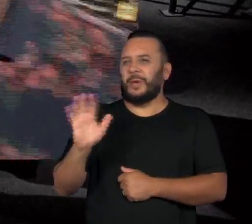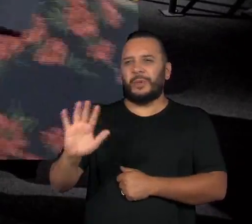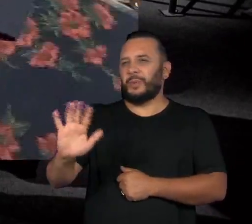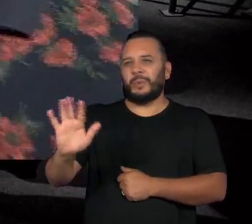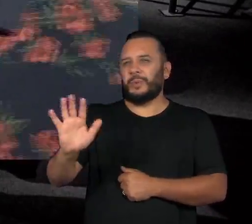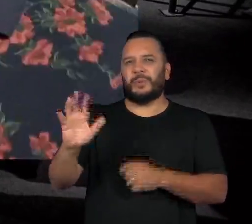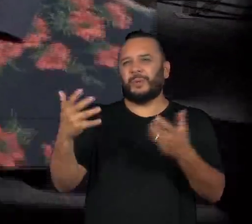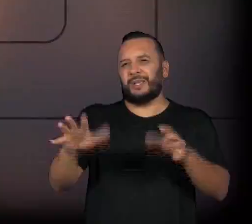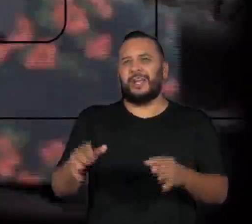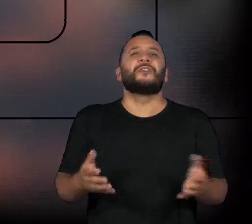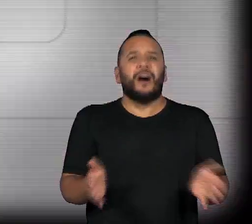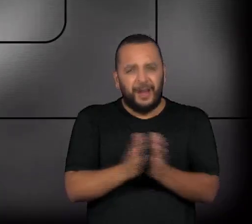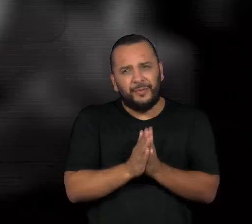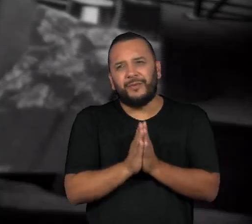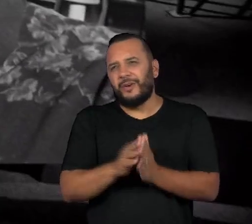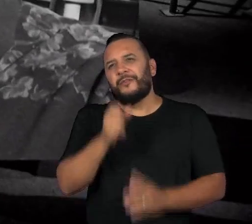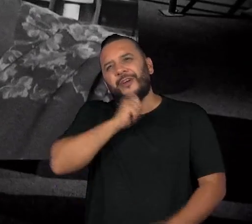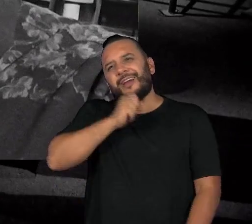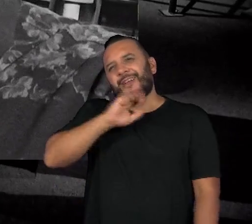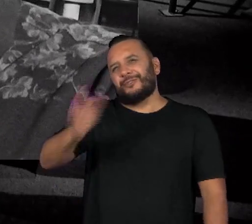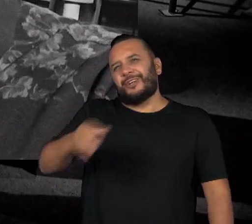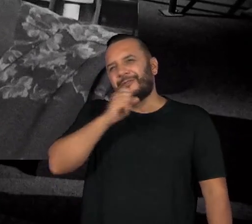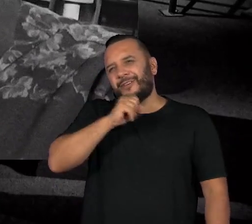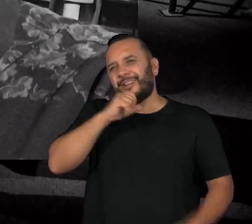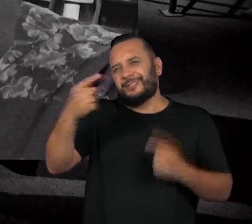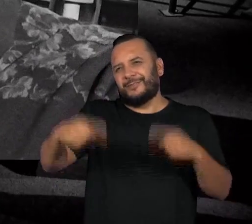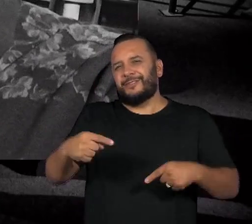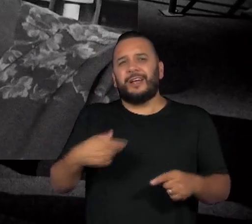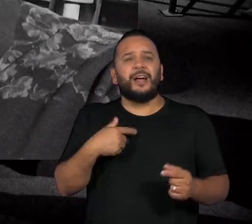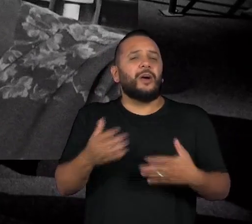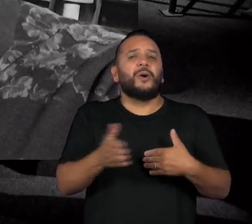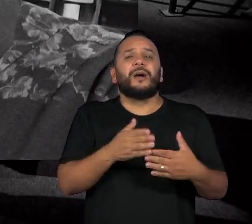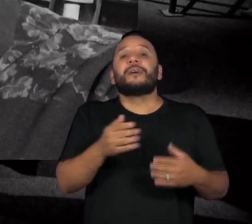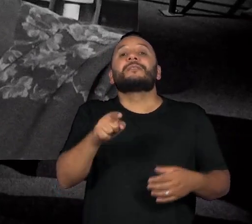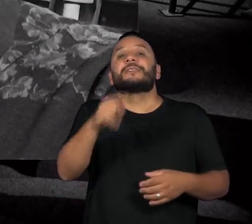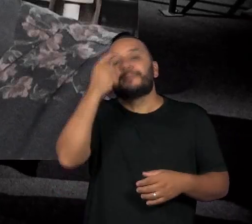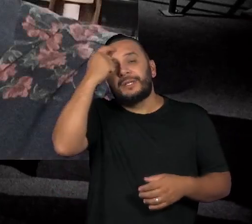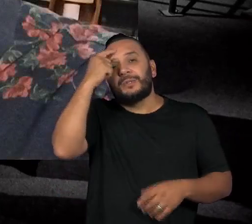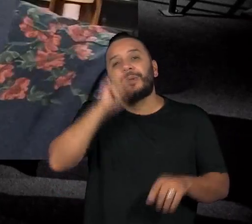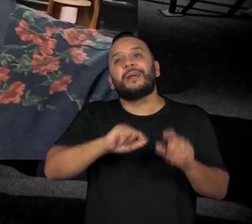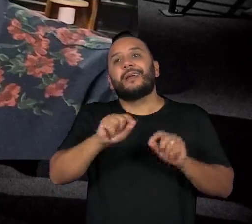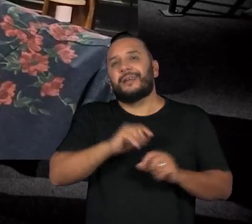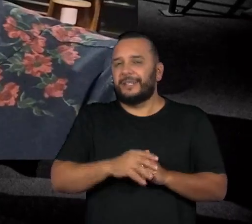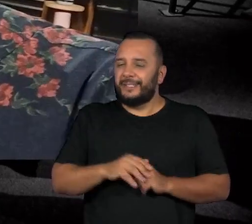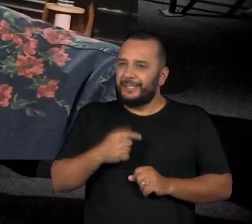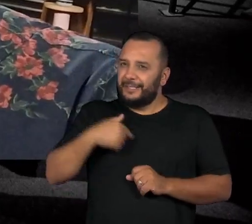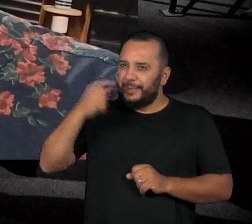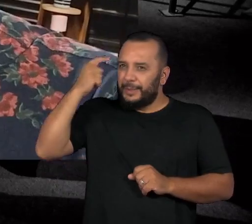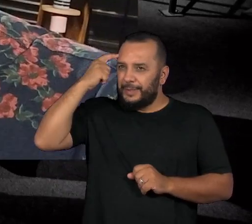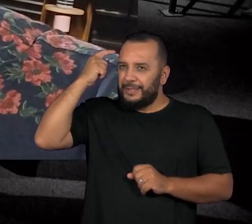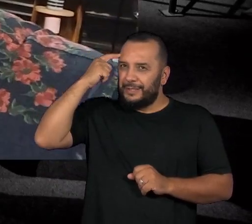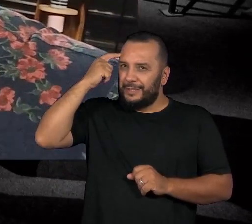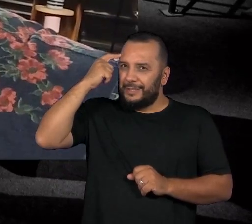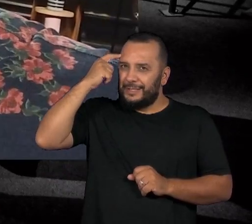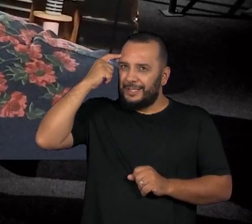Não quero. Ah, vai. Não, tô muito velho pra ficar desafiando as Pode pessoas. falar em quem você pensou aí. Em quem eu pensei?